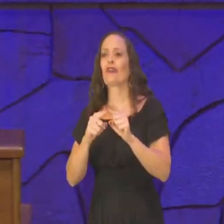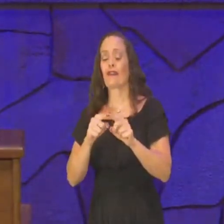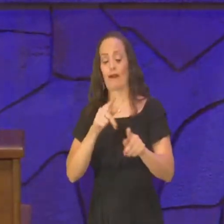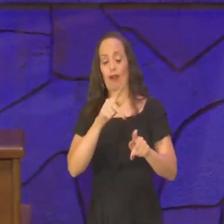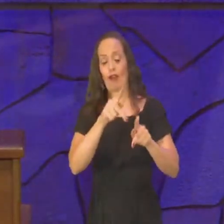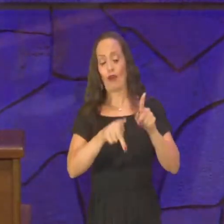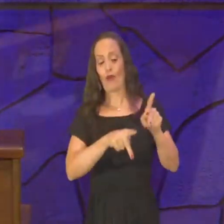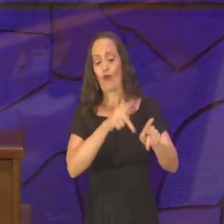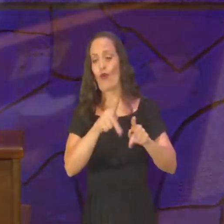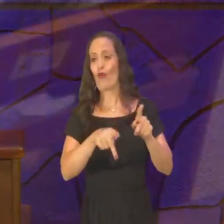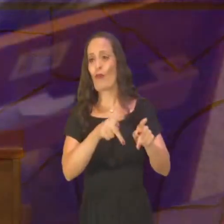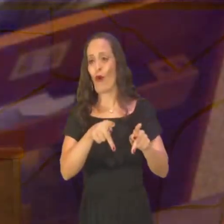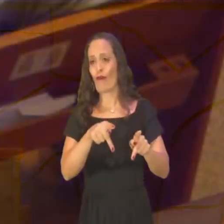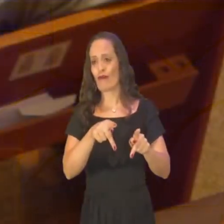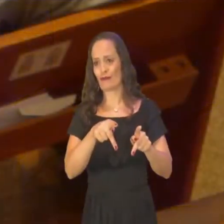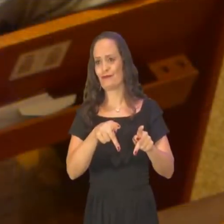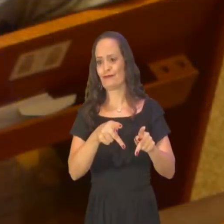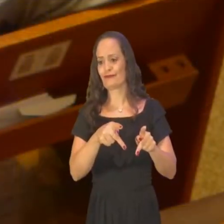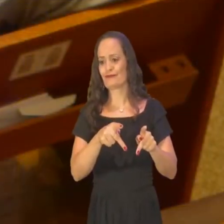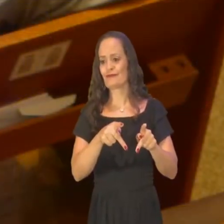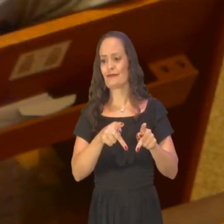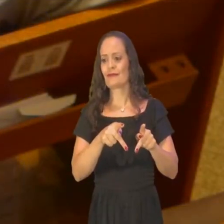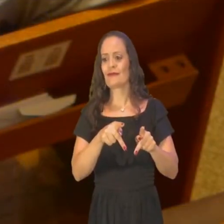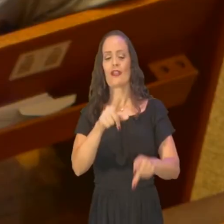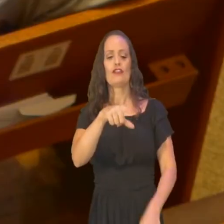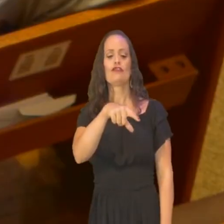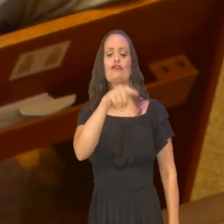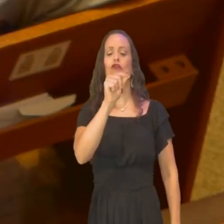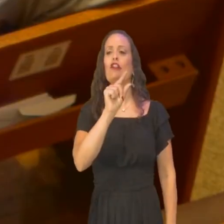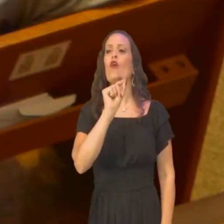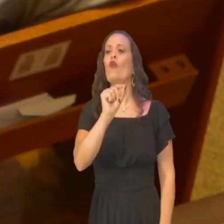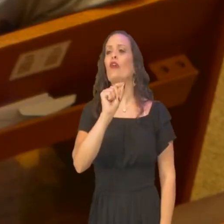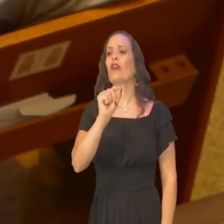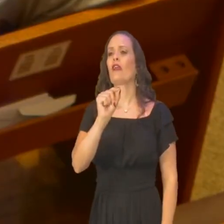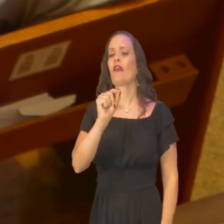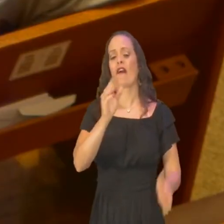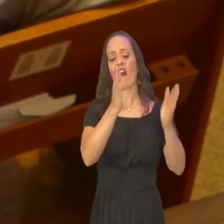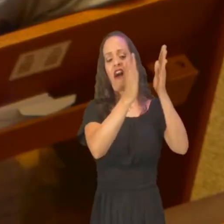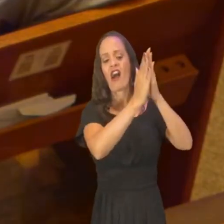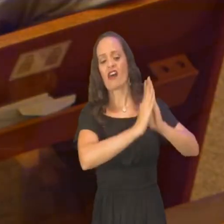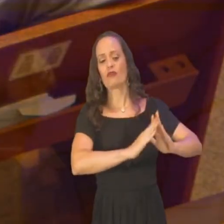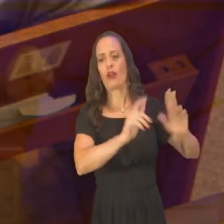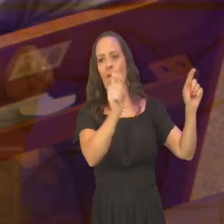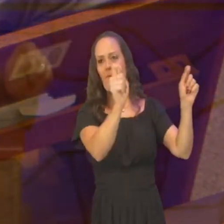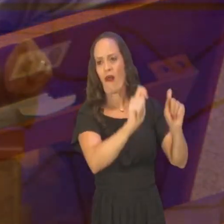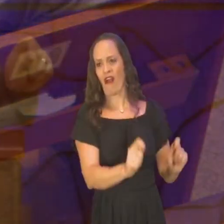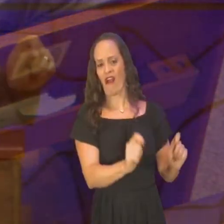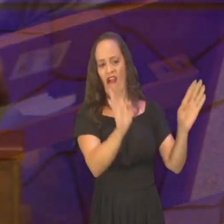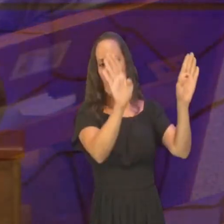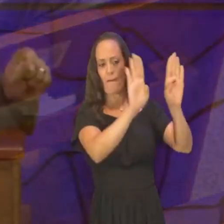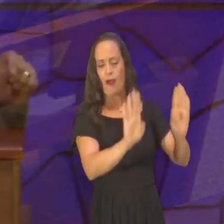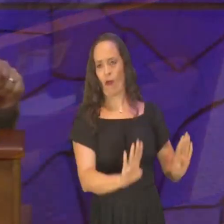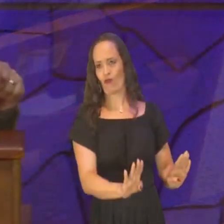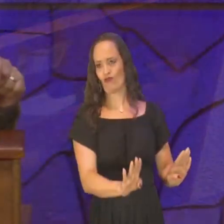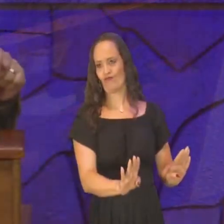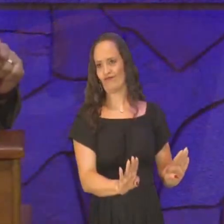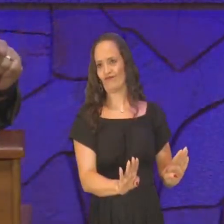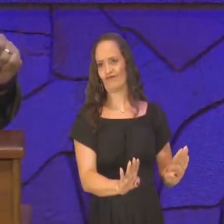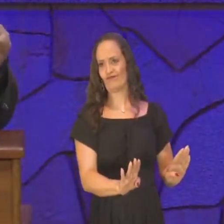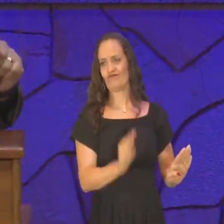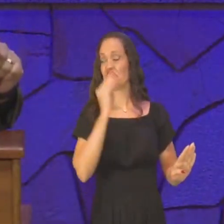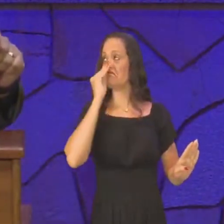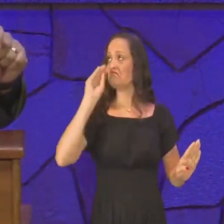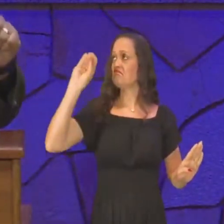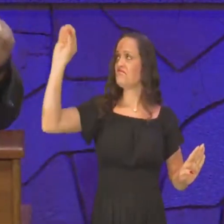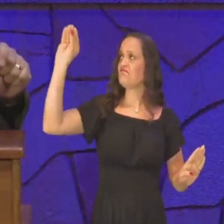decidiu voluntariamente servir e adorar a outros deuses, senão o Senhor,